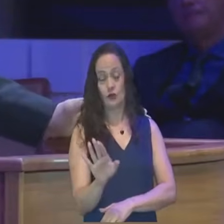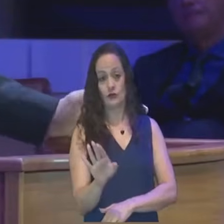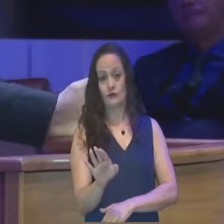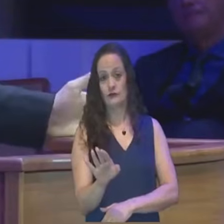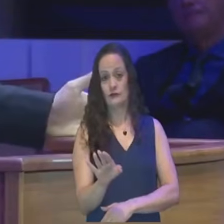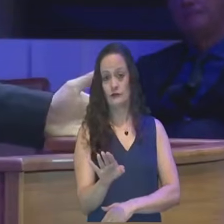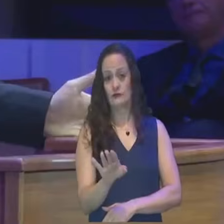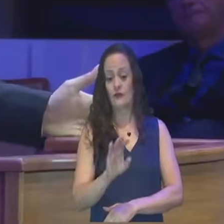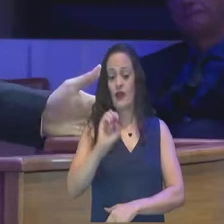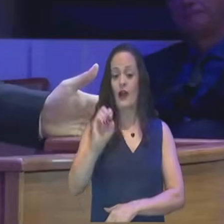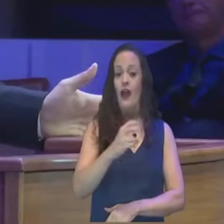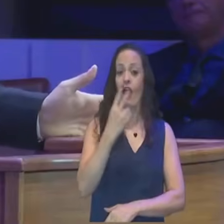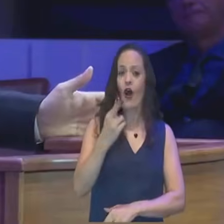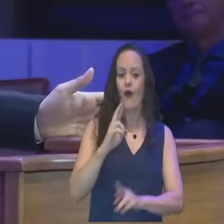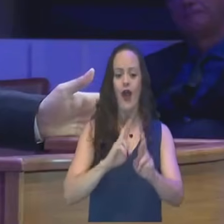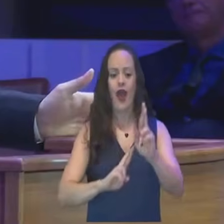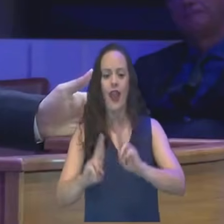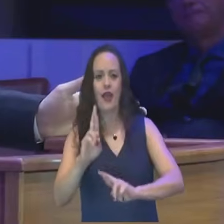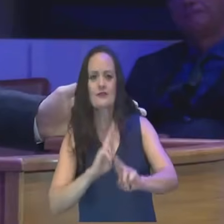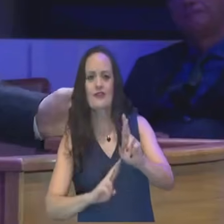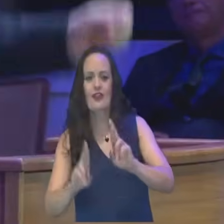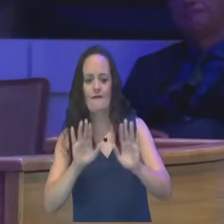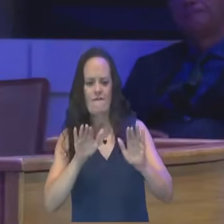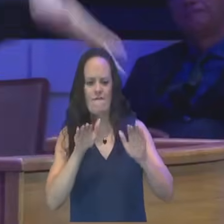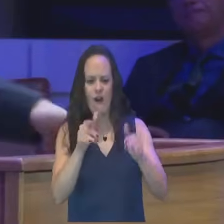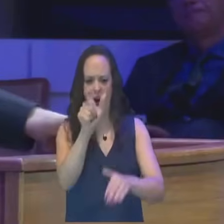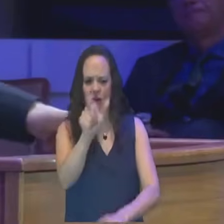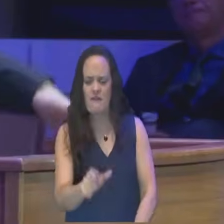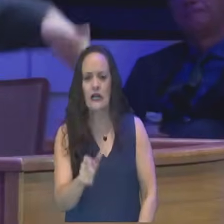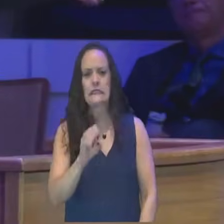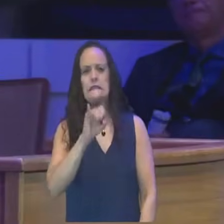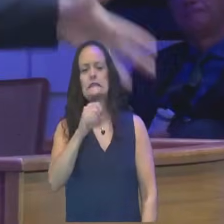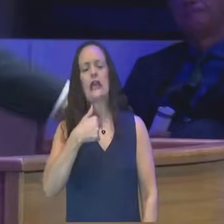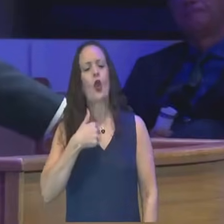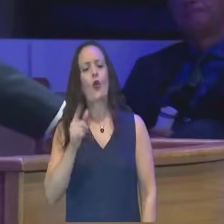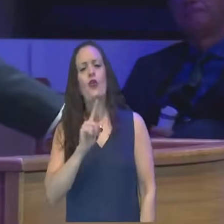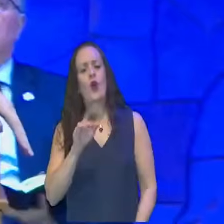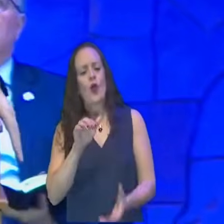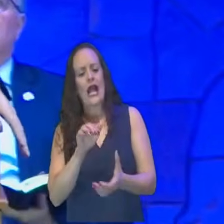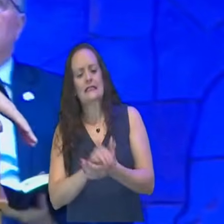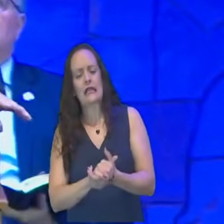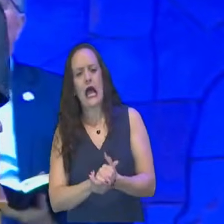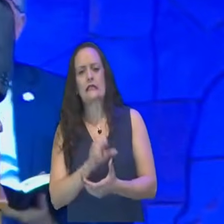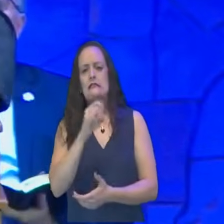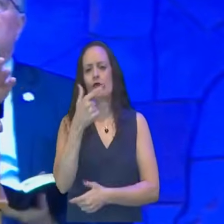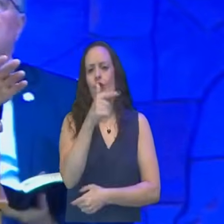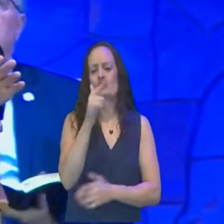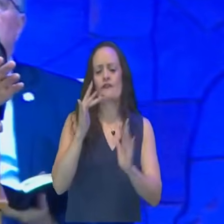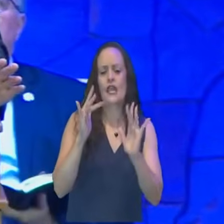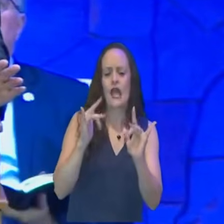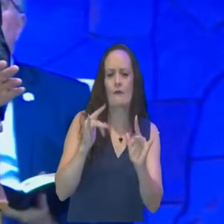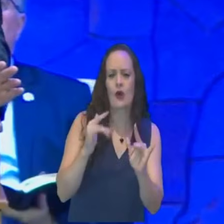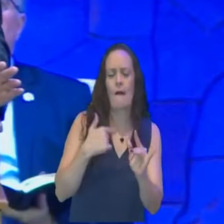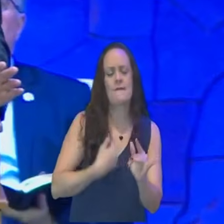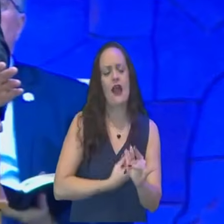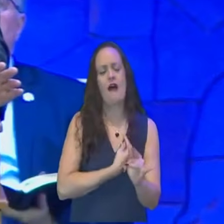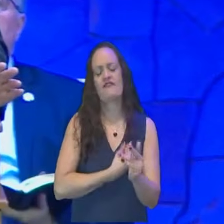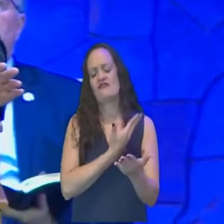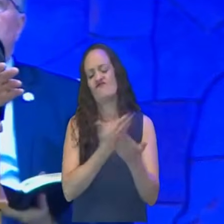Ou a busca por relacionamentos. Se eu não casar, se eu não namorar, a minha vida perde o